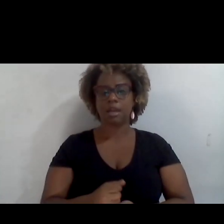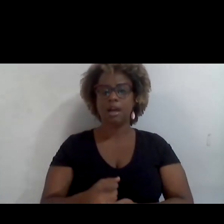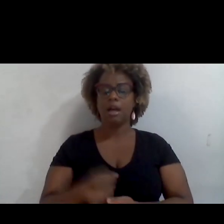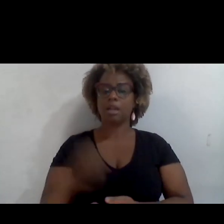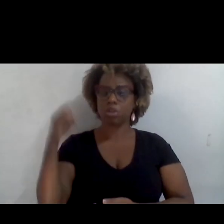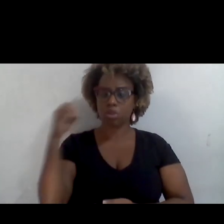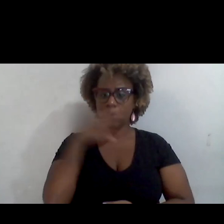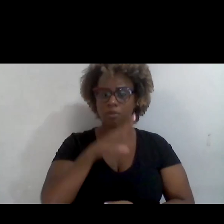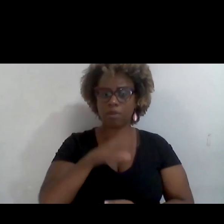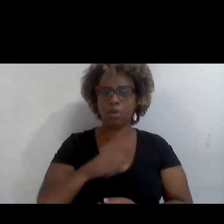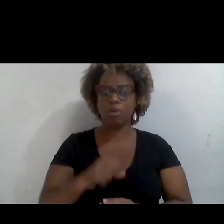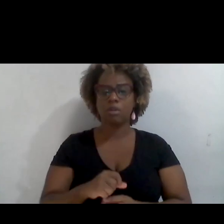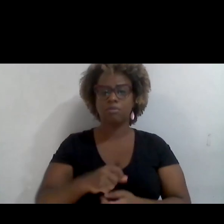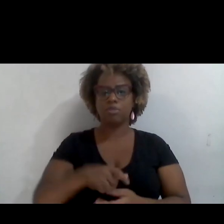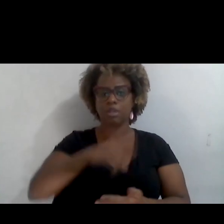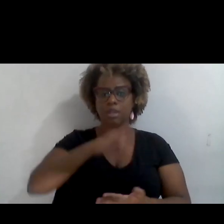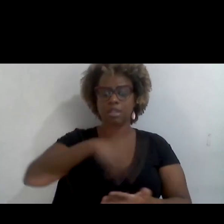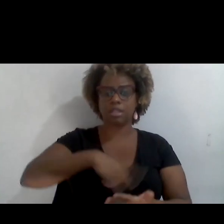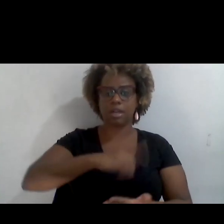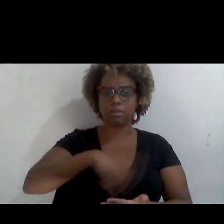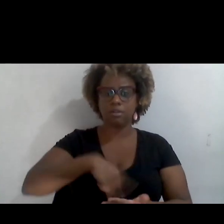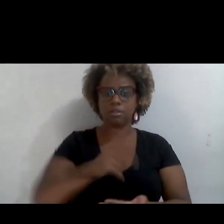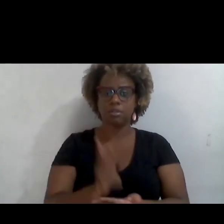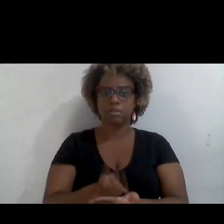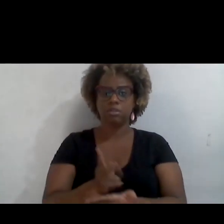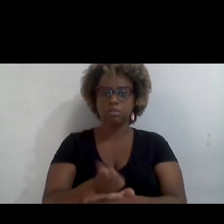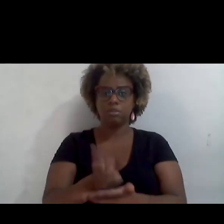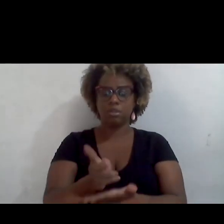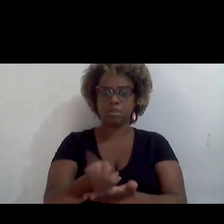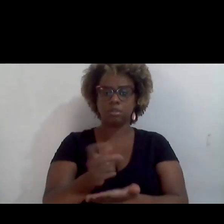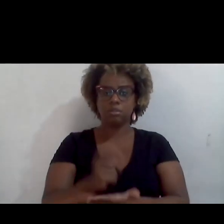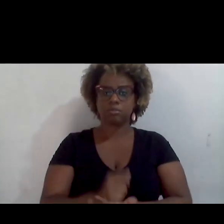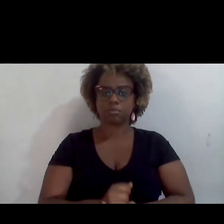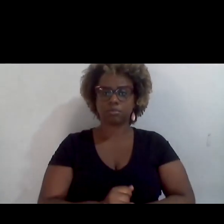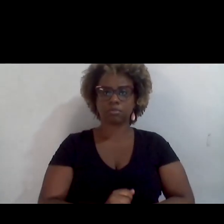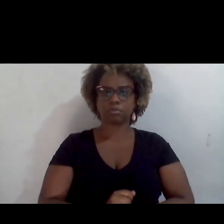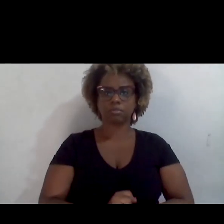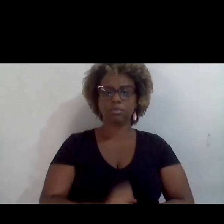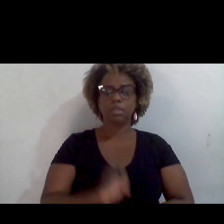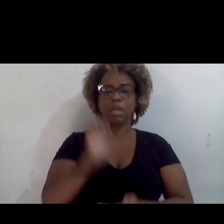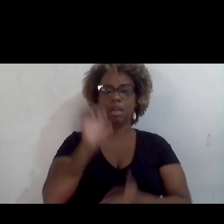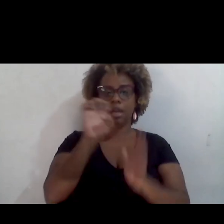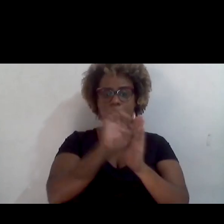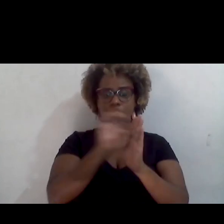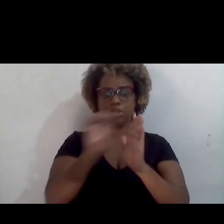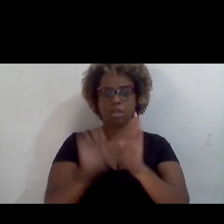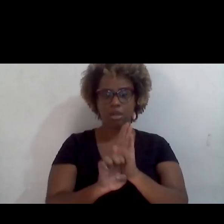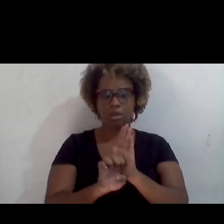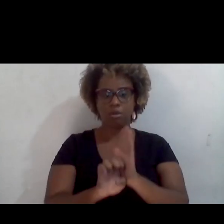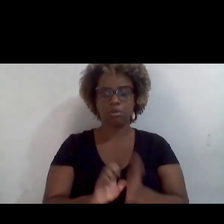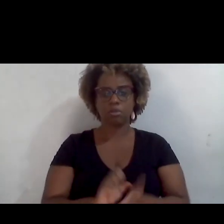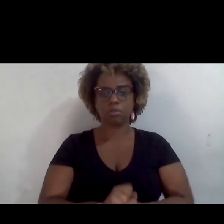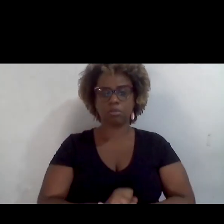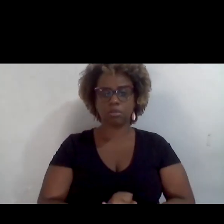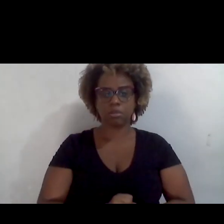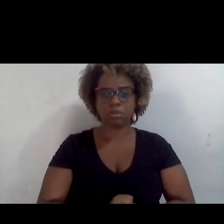que inviabilizou o Festival Viva Dança, né, que todos sabem, que deve inviabilizar tantos outros festivais tão importantes